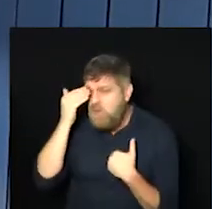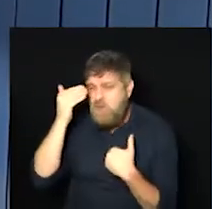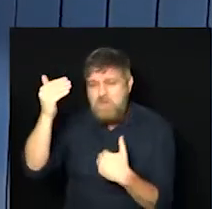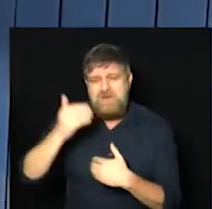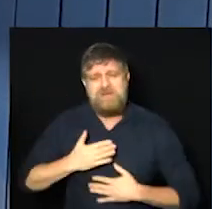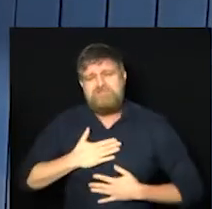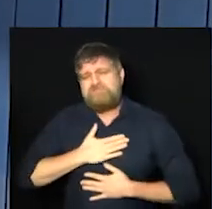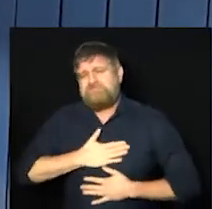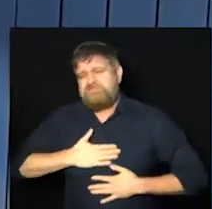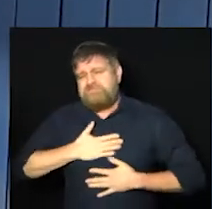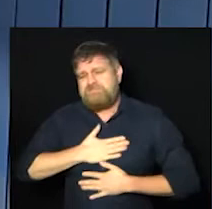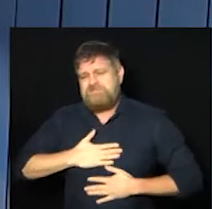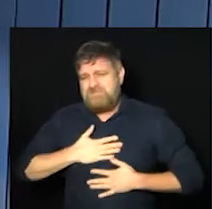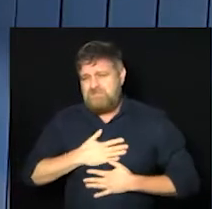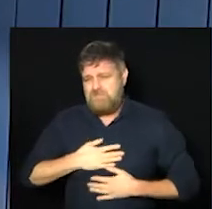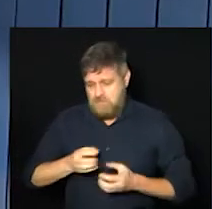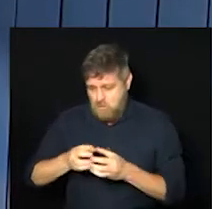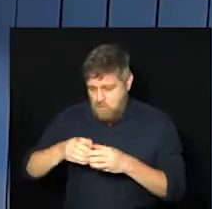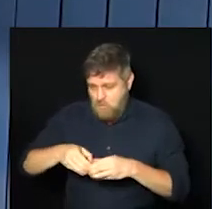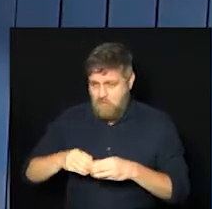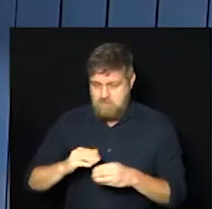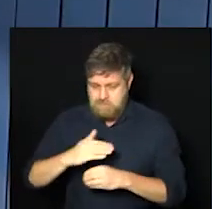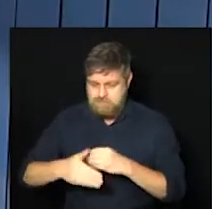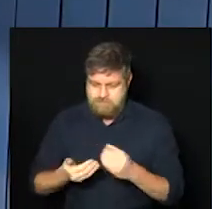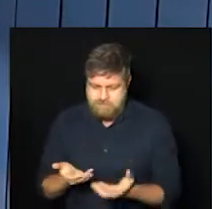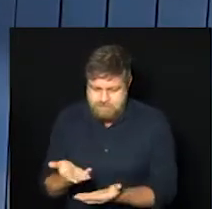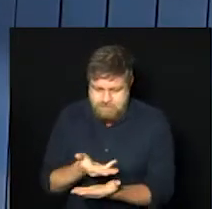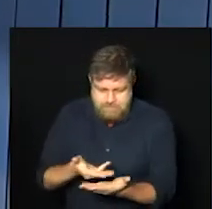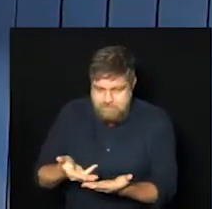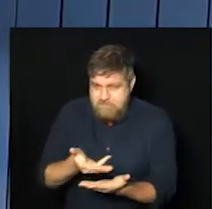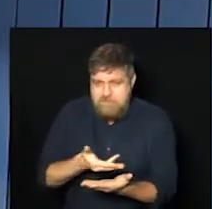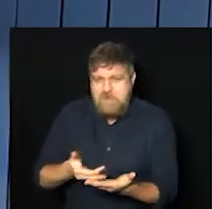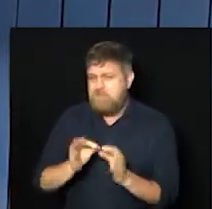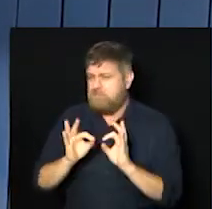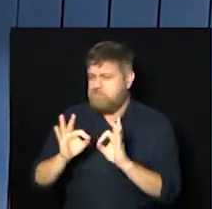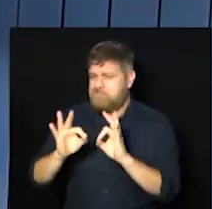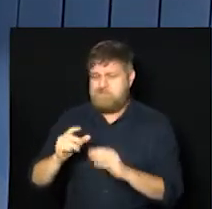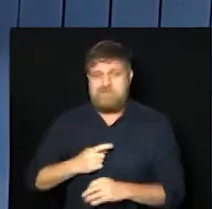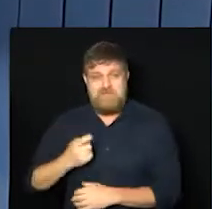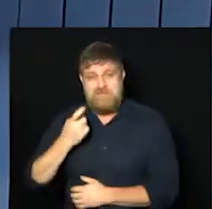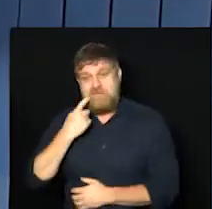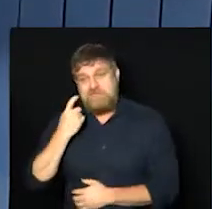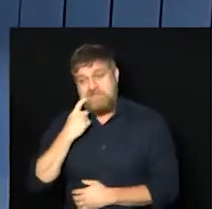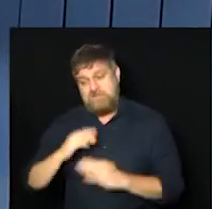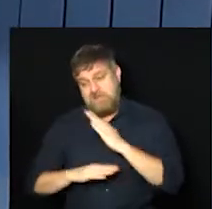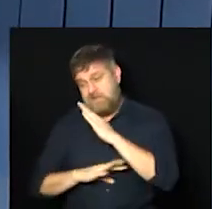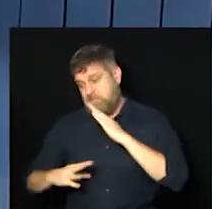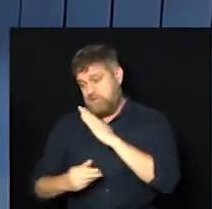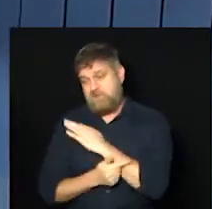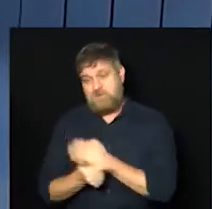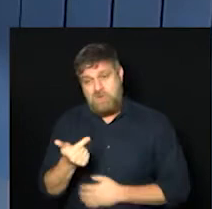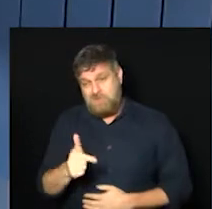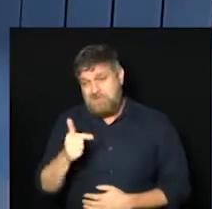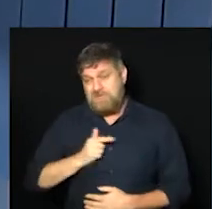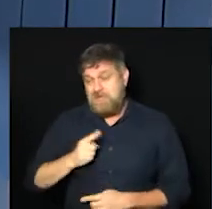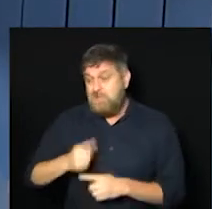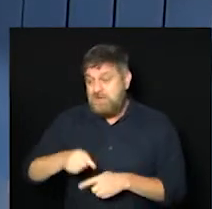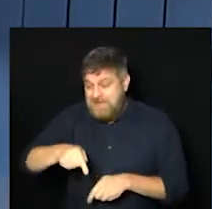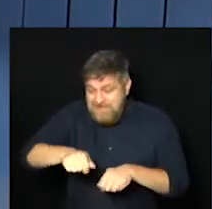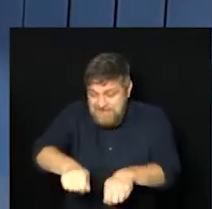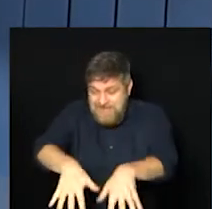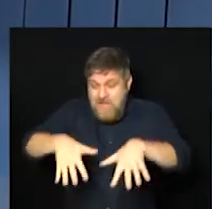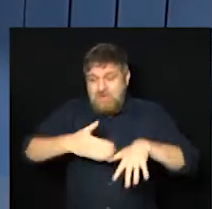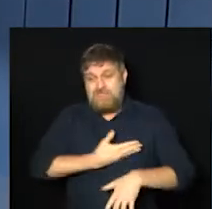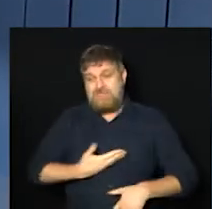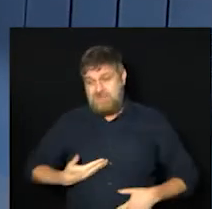Gostei do ovo empanado, a receita que você ensinou hoje aqui. Sexta-feira não teremos programa, estaremos com a audiência pública. Então